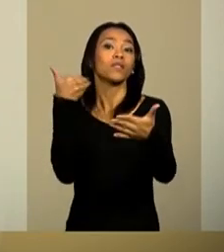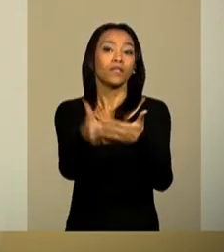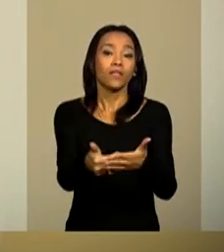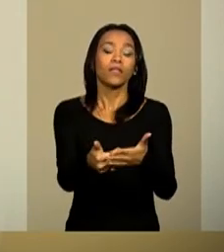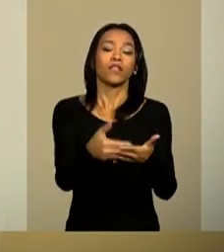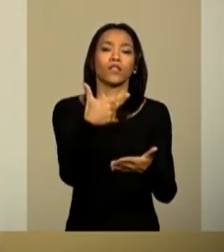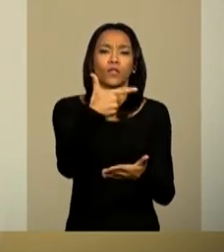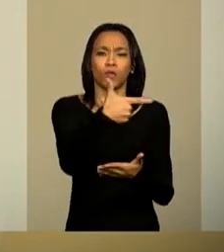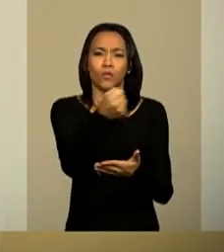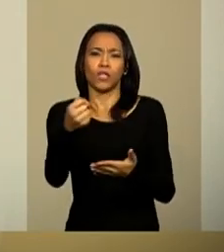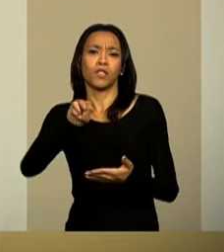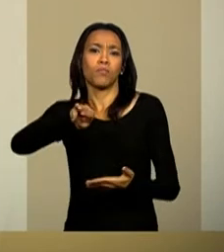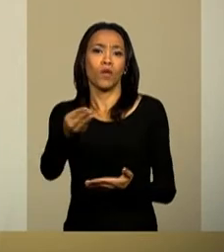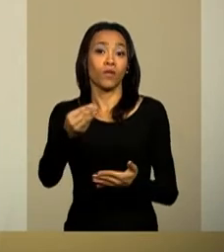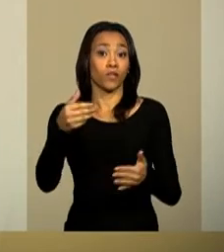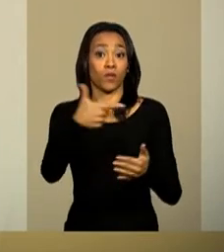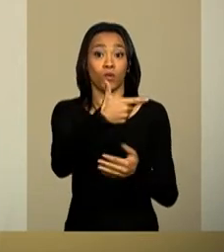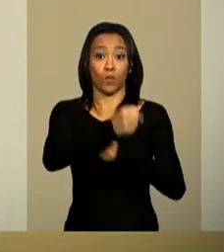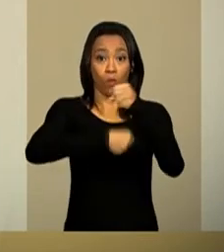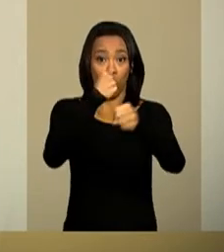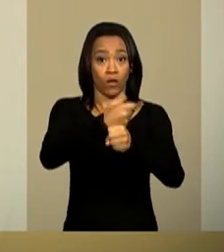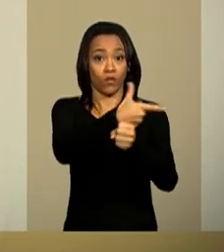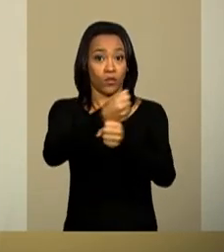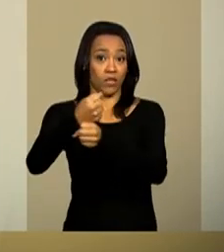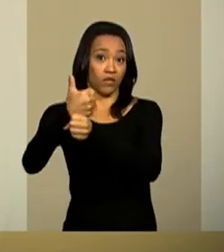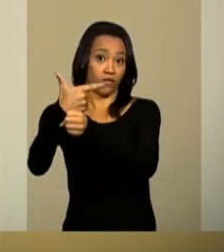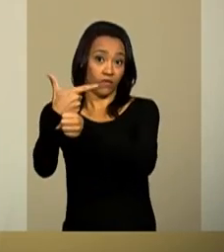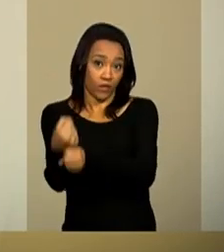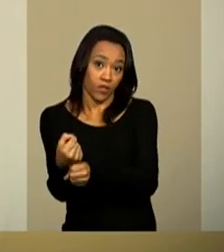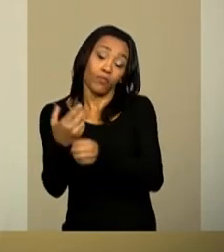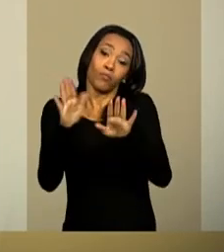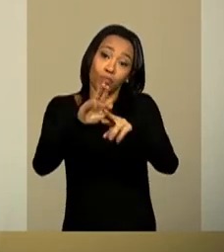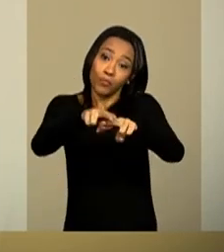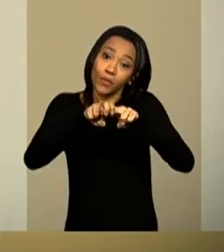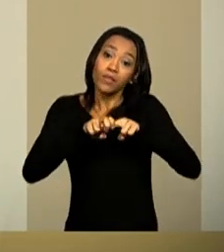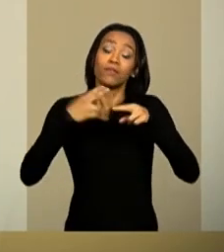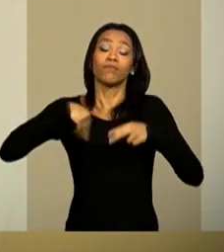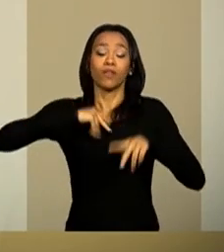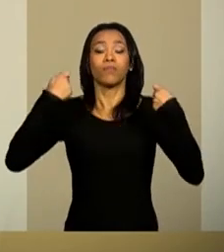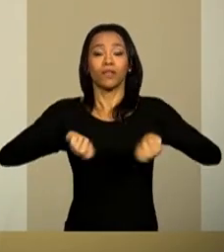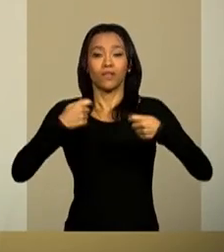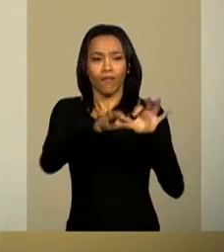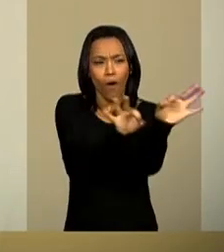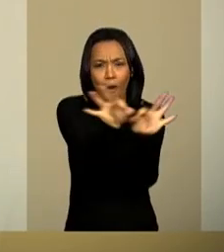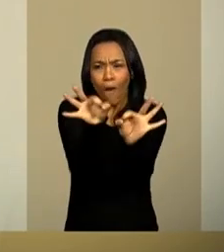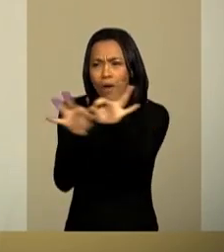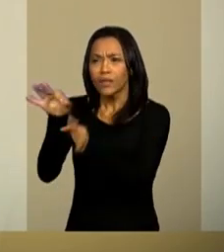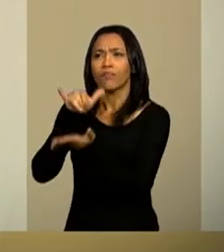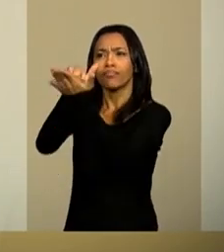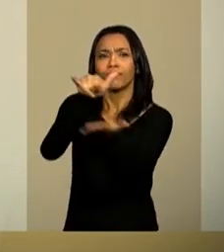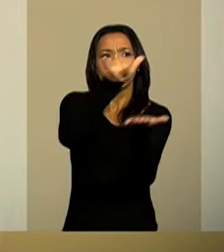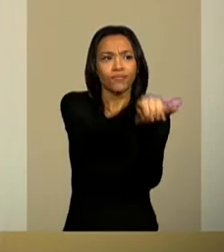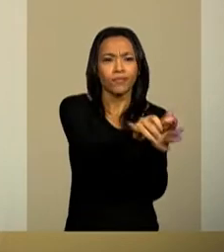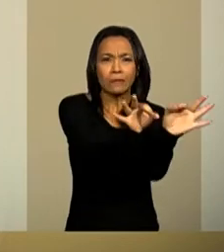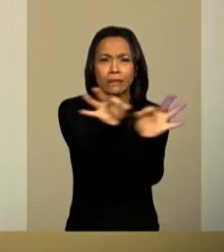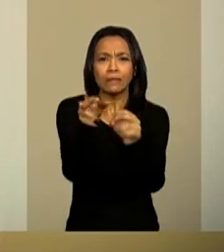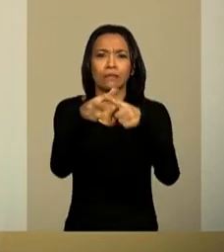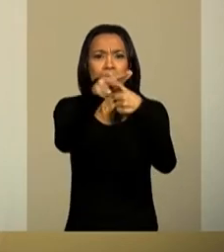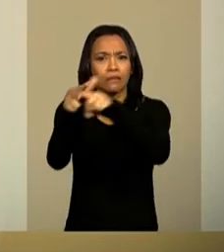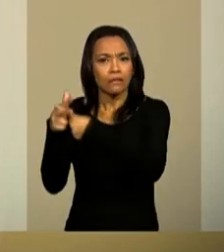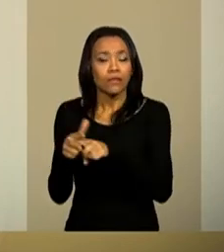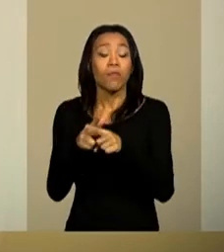200 milhões em 2020. Por isso, precisávamos modernizar nossos aeroportos para, acima de